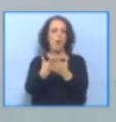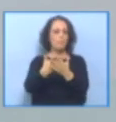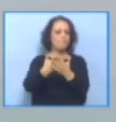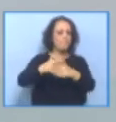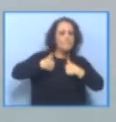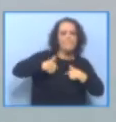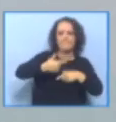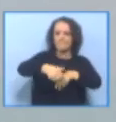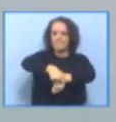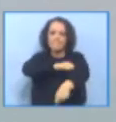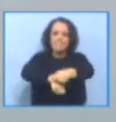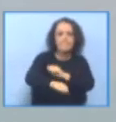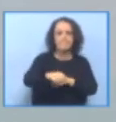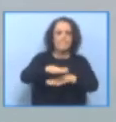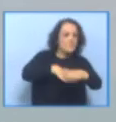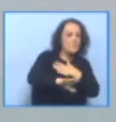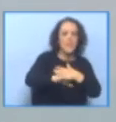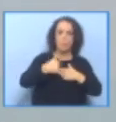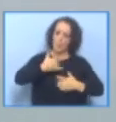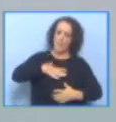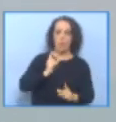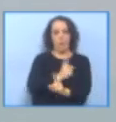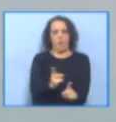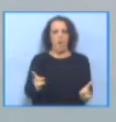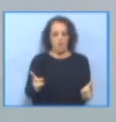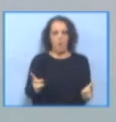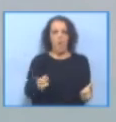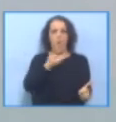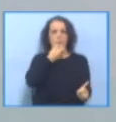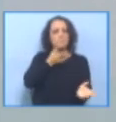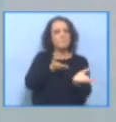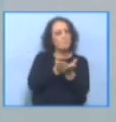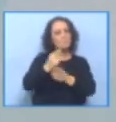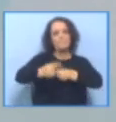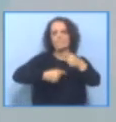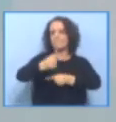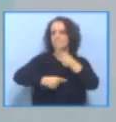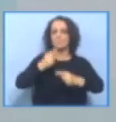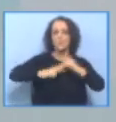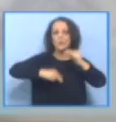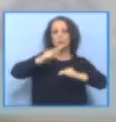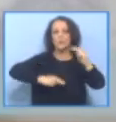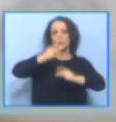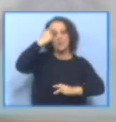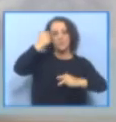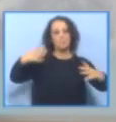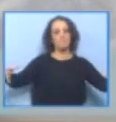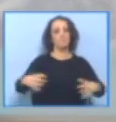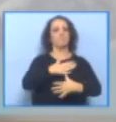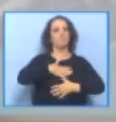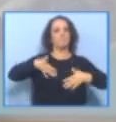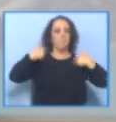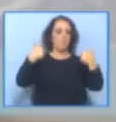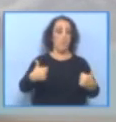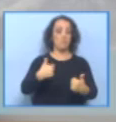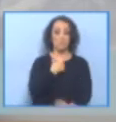saber estar, ou um querer estar dessa maneira, em que tem que ser continuamente com os outros e na construção do bem comum. Sem dúvida, nós